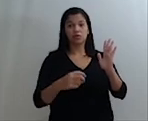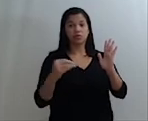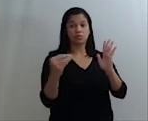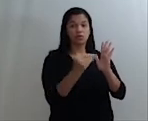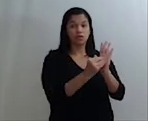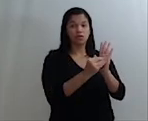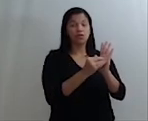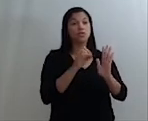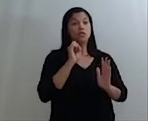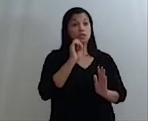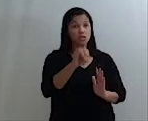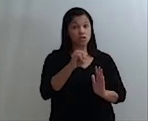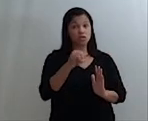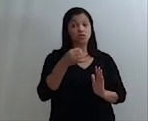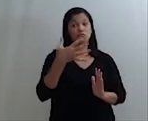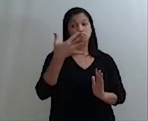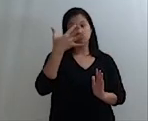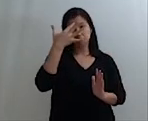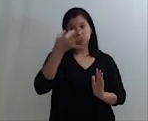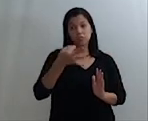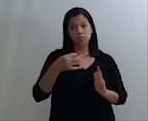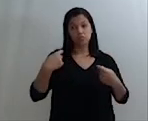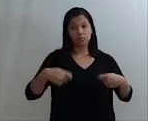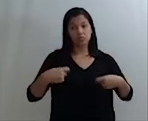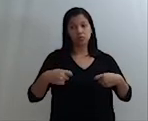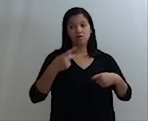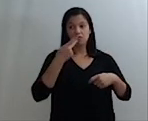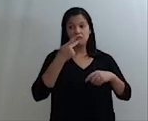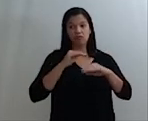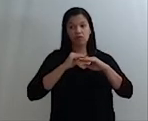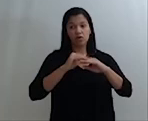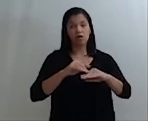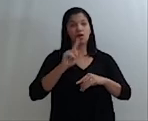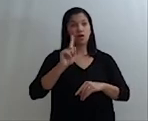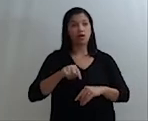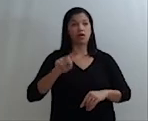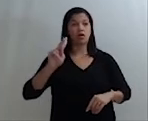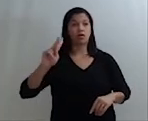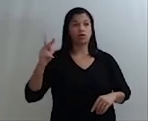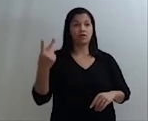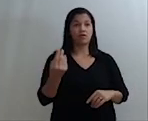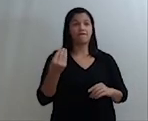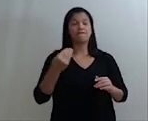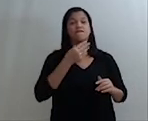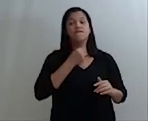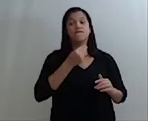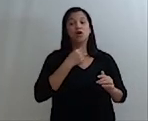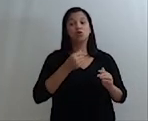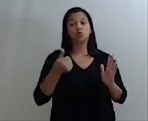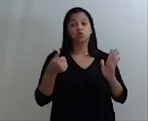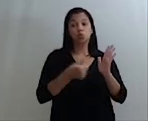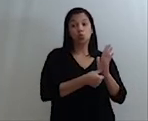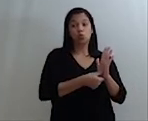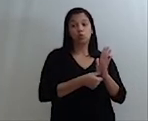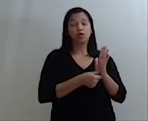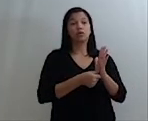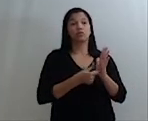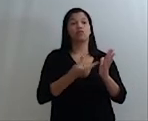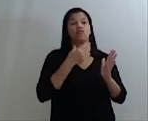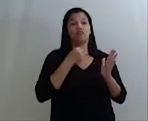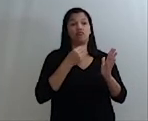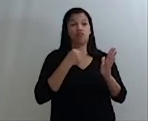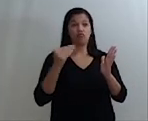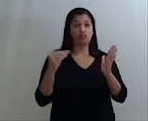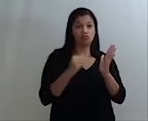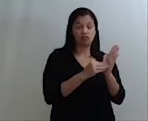necessário ele se manifestará recurso em abias corpos falsificação de documento uso de documento falso e fraudde processual prisão